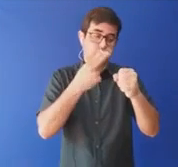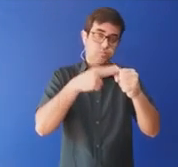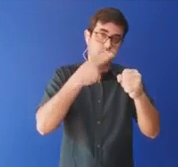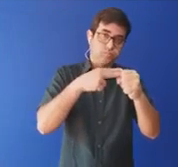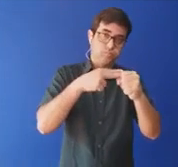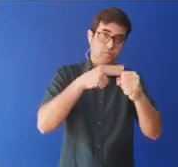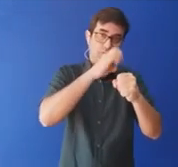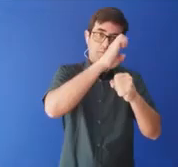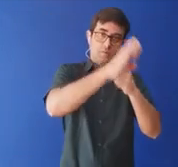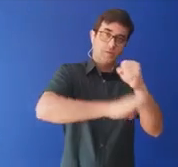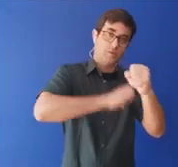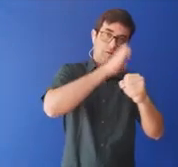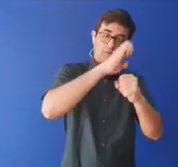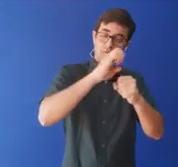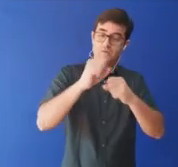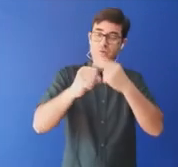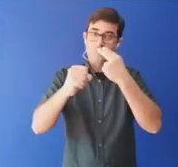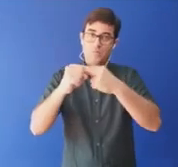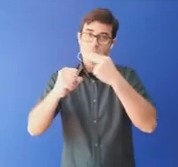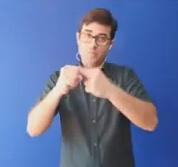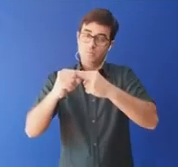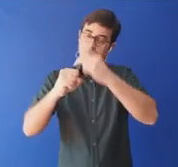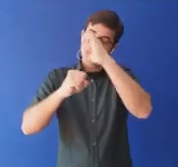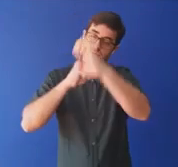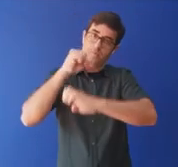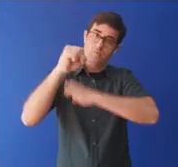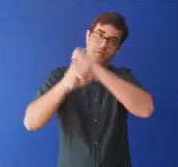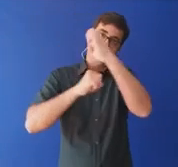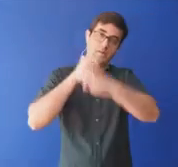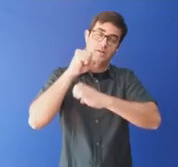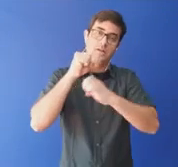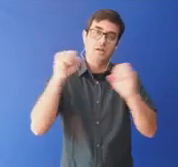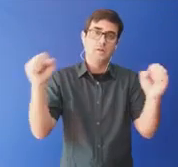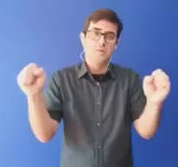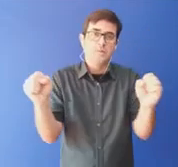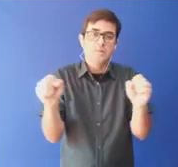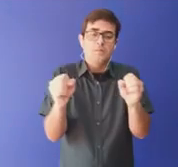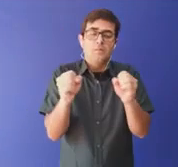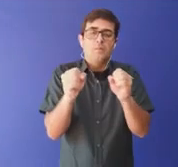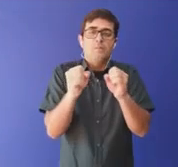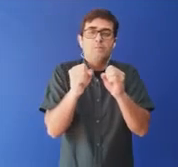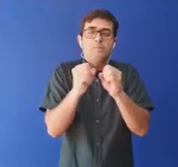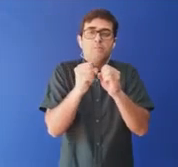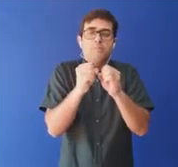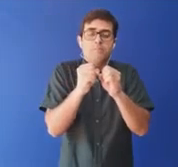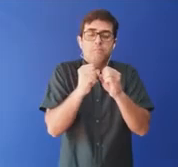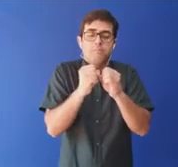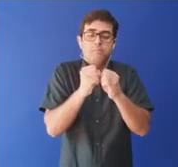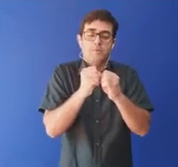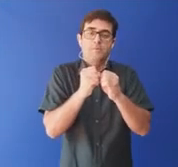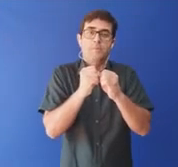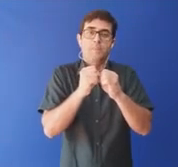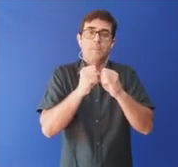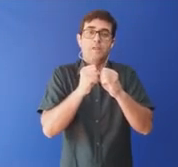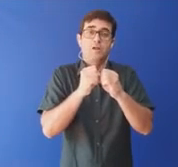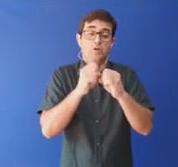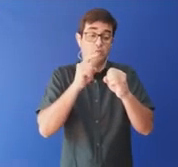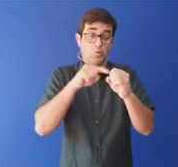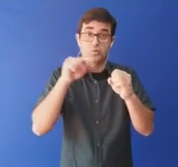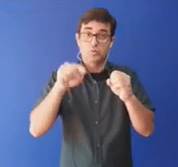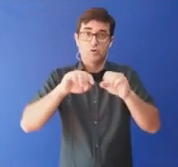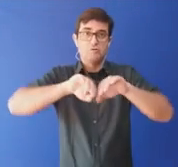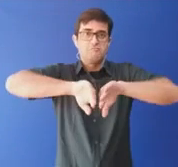a atração núcleo-elétron já não vai ser tão notória quanto